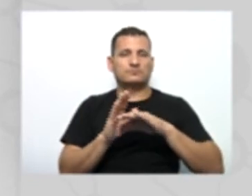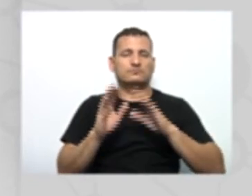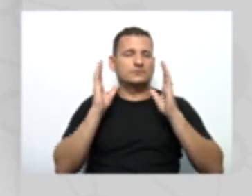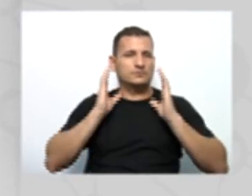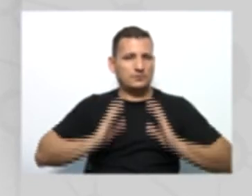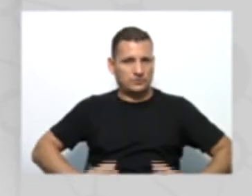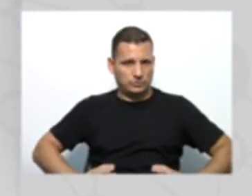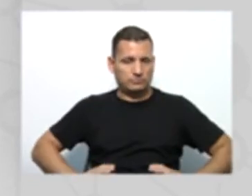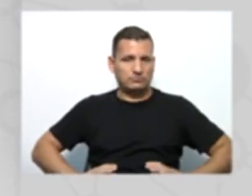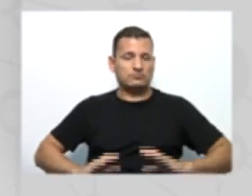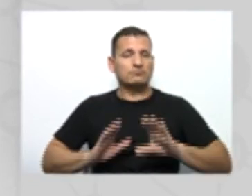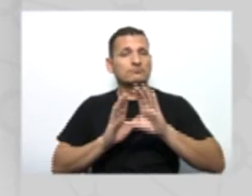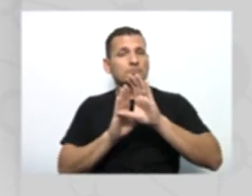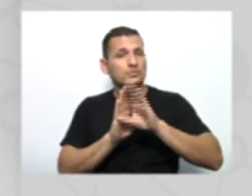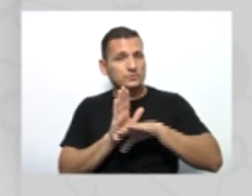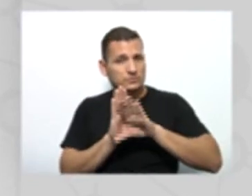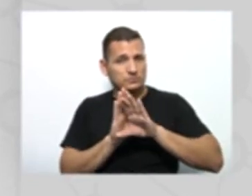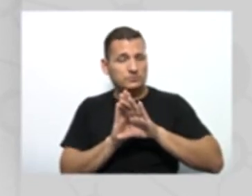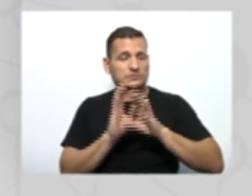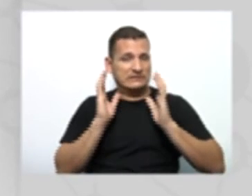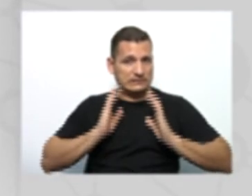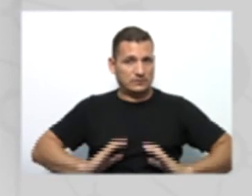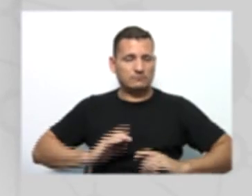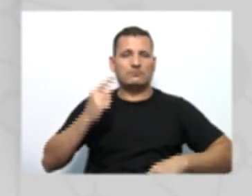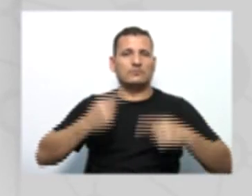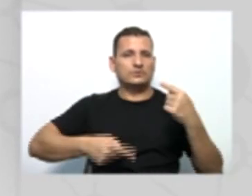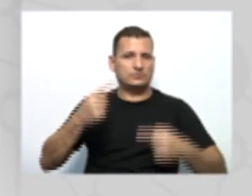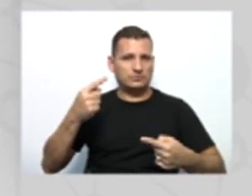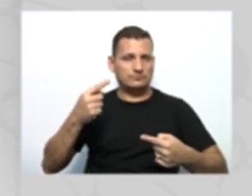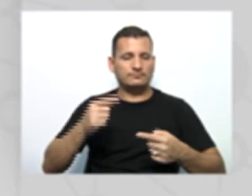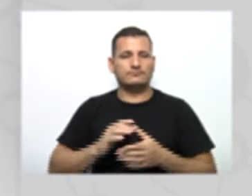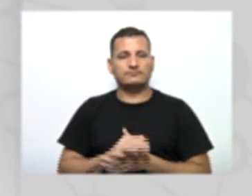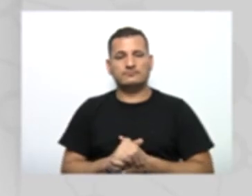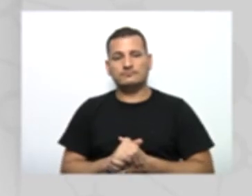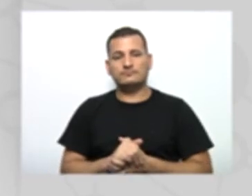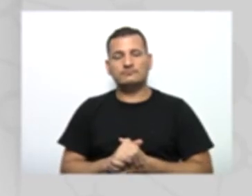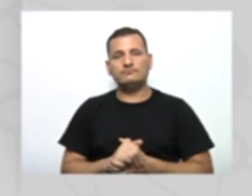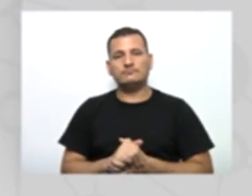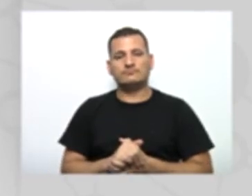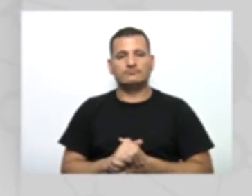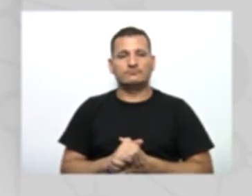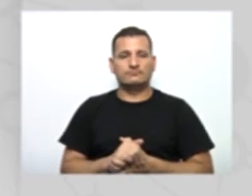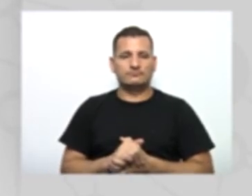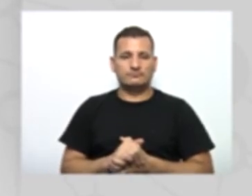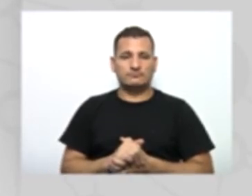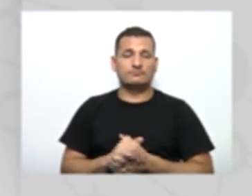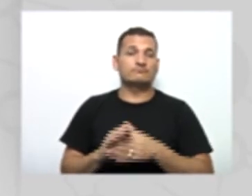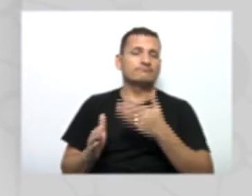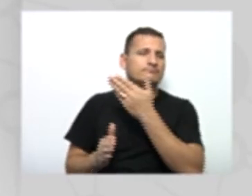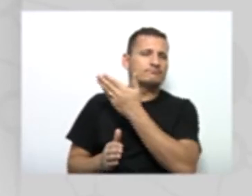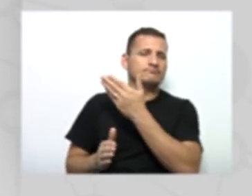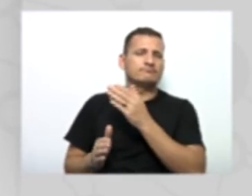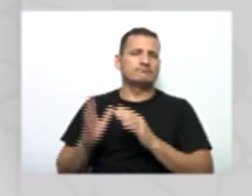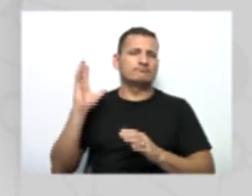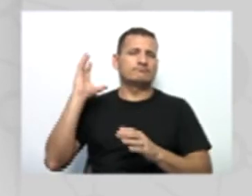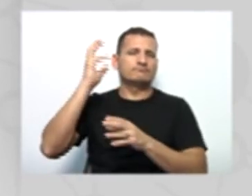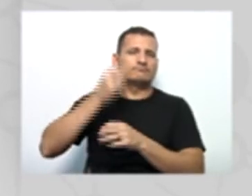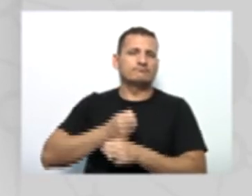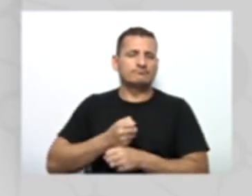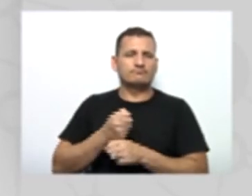de cidadania para que a gente saiba como participar, de que forma intervir nas